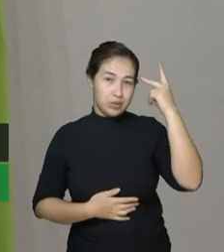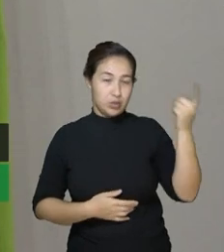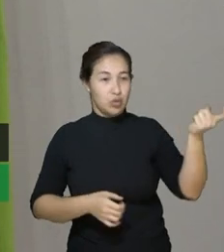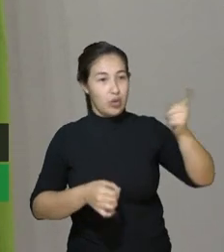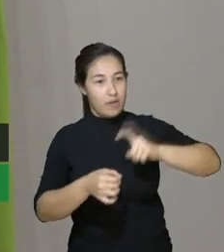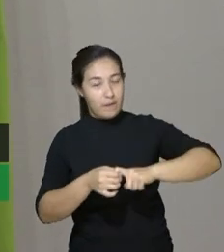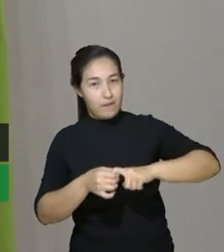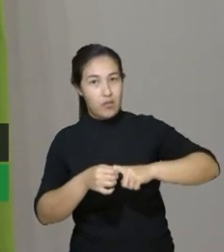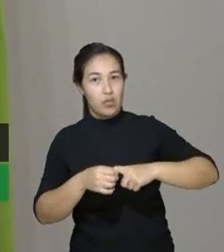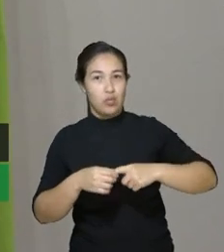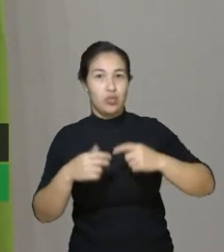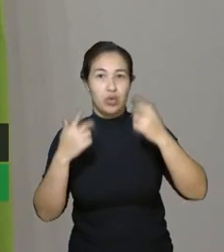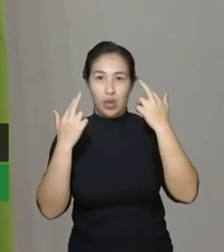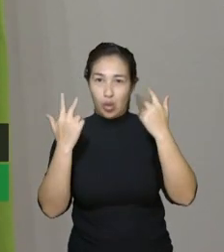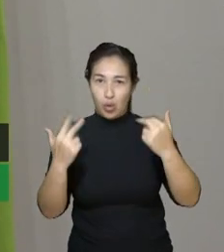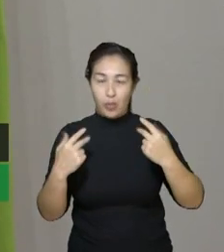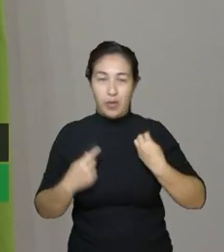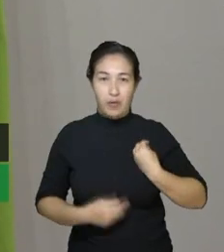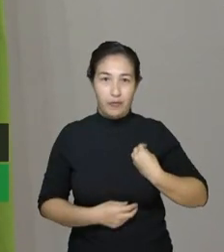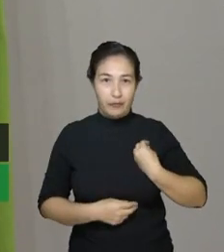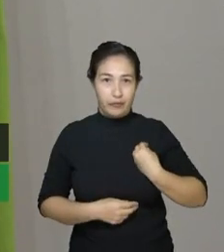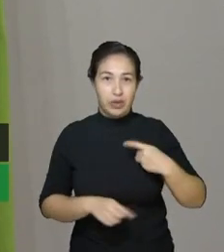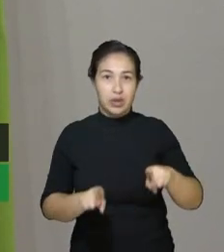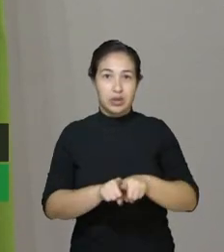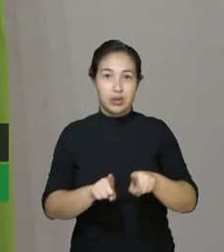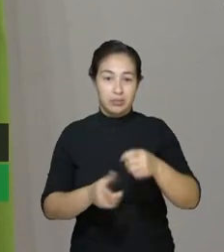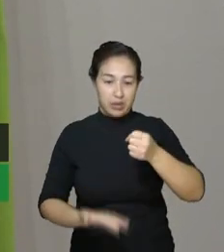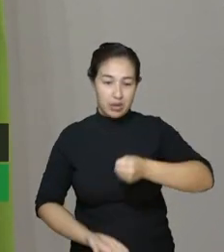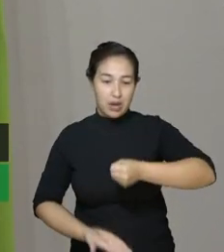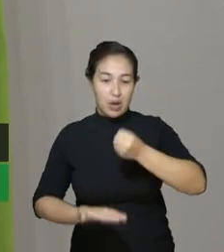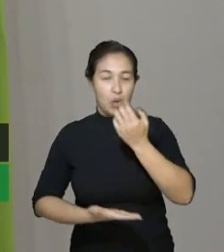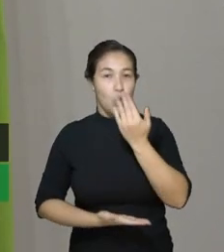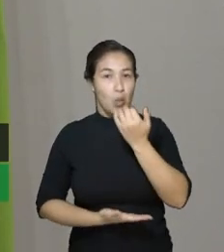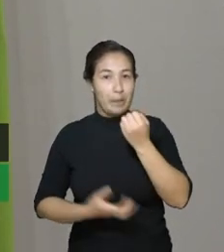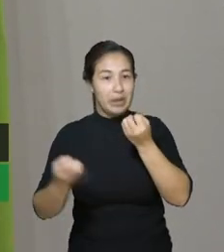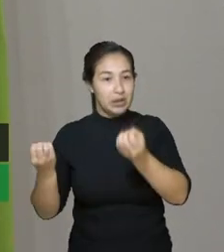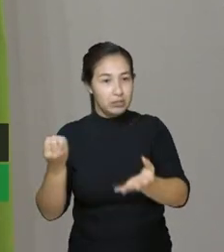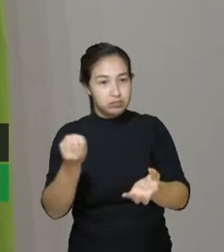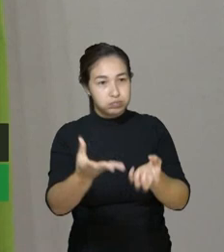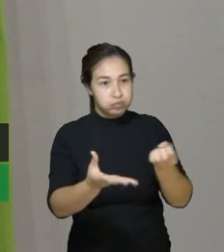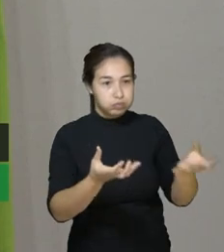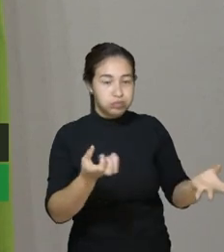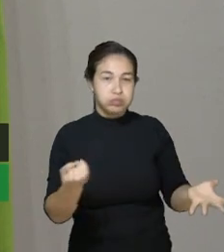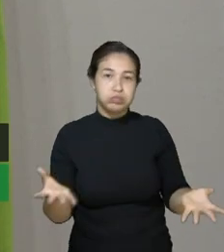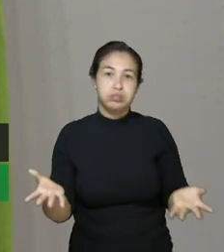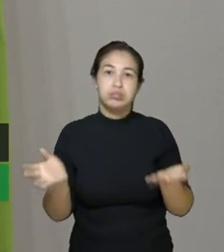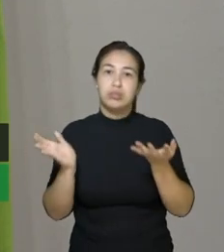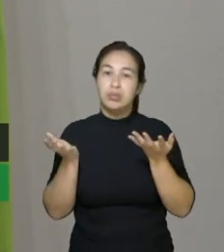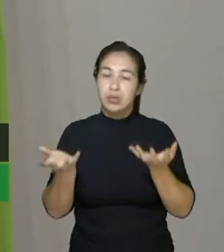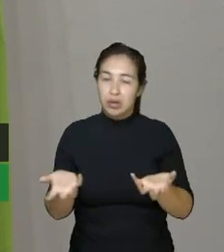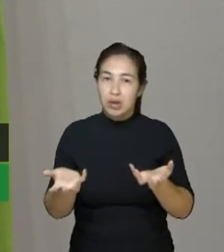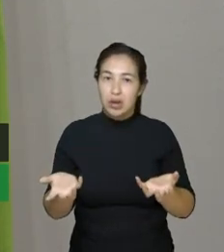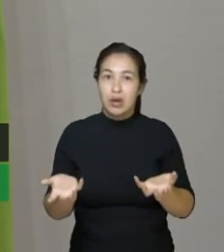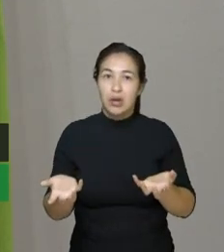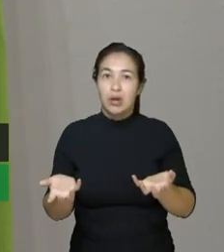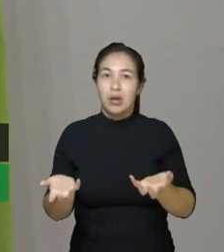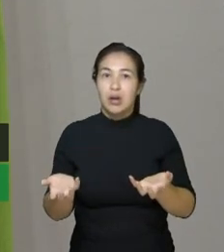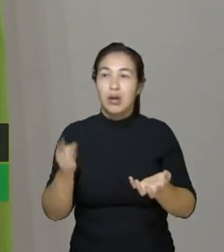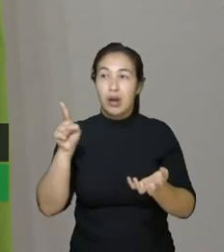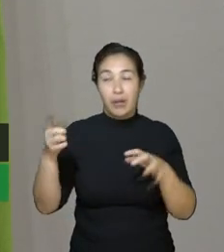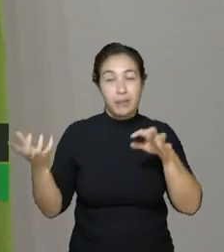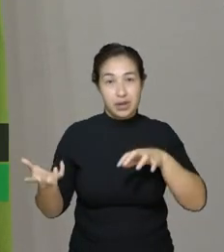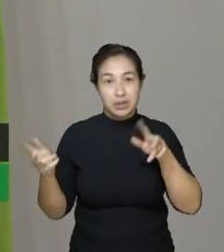700 vagas gratuitas por mês, esperamos levar esse modelo e essa referência para Brasília. O